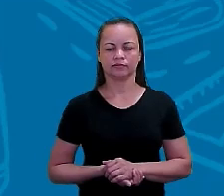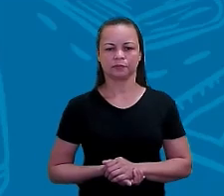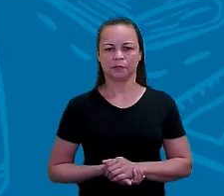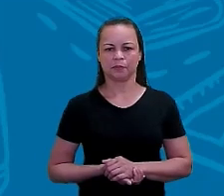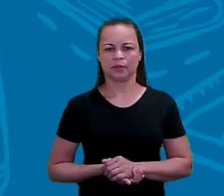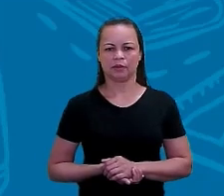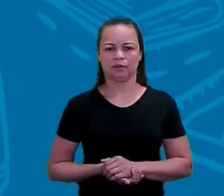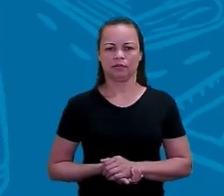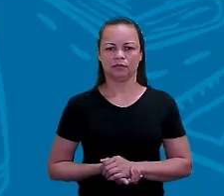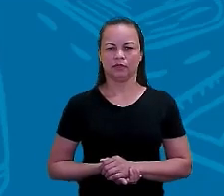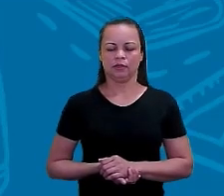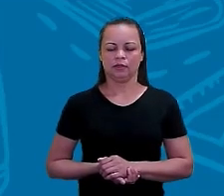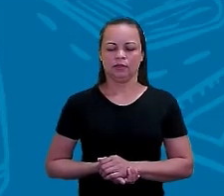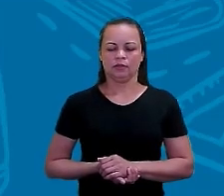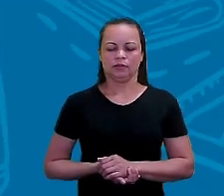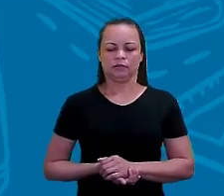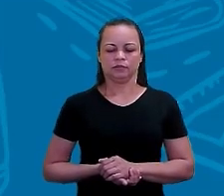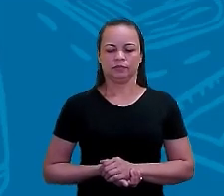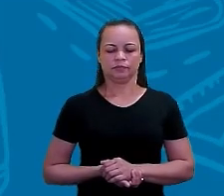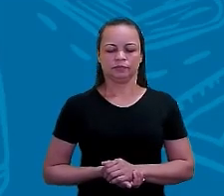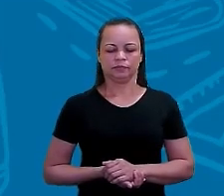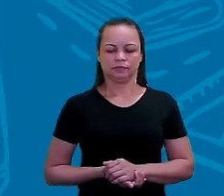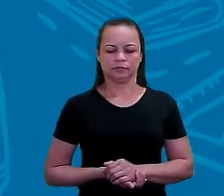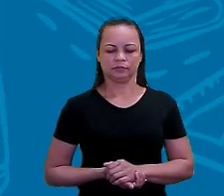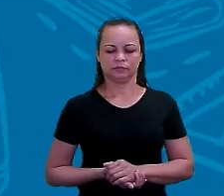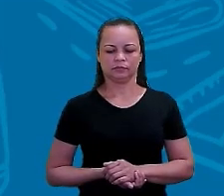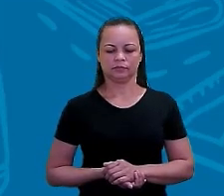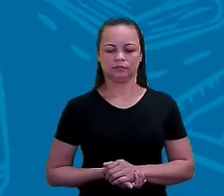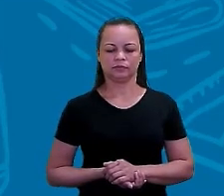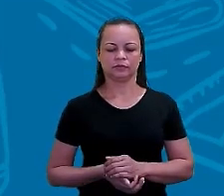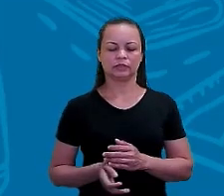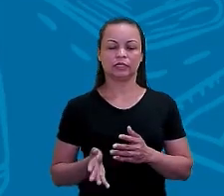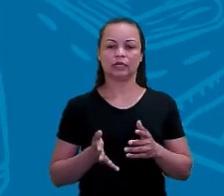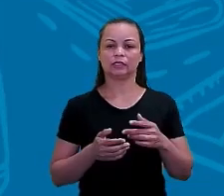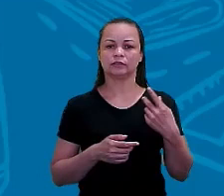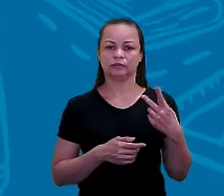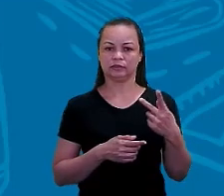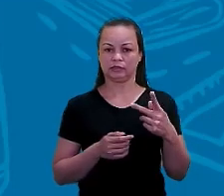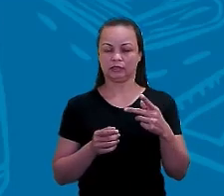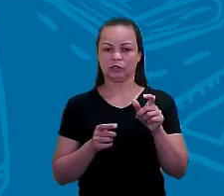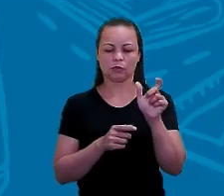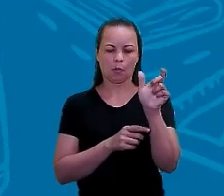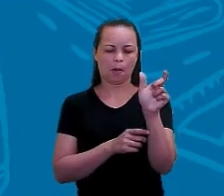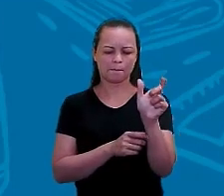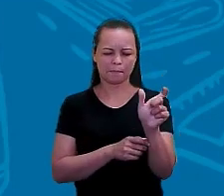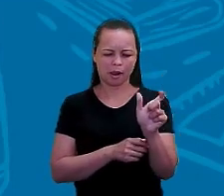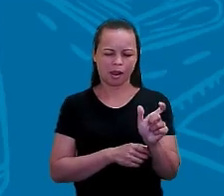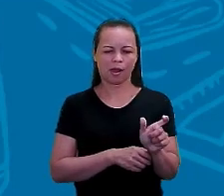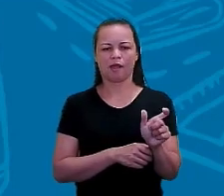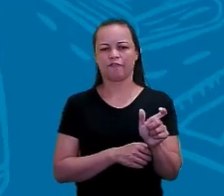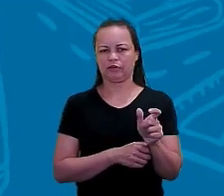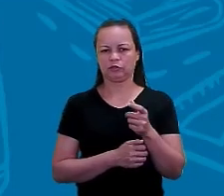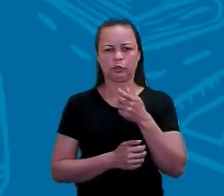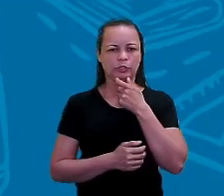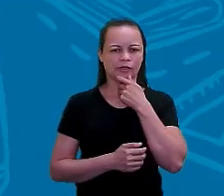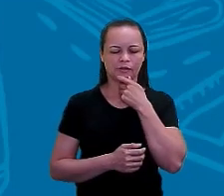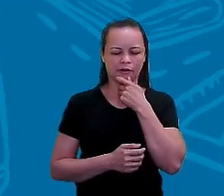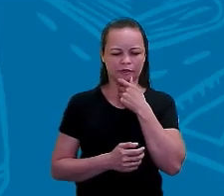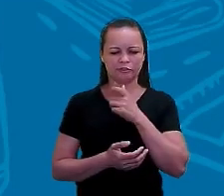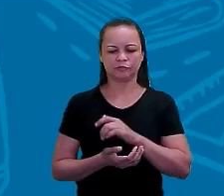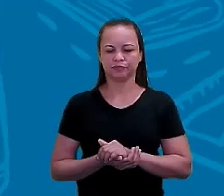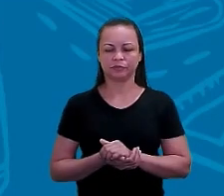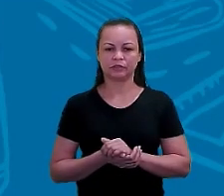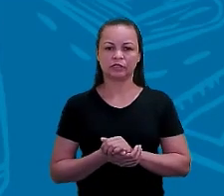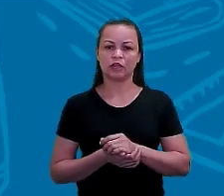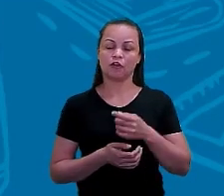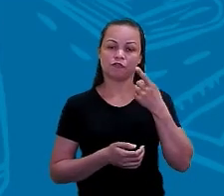we asked to take a picture with her. We asked to take a picture with her. Vejam que eu